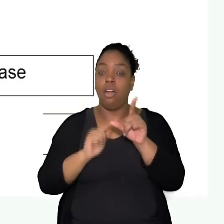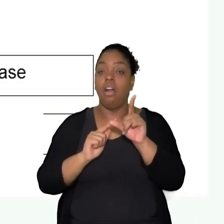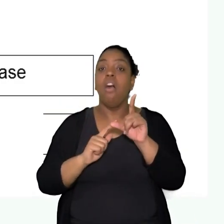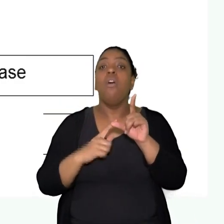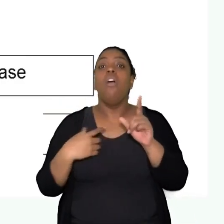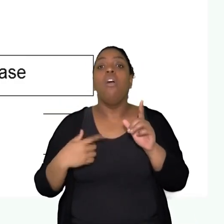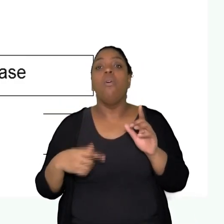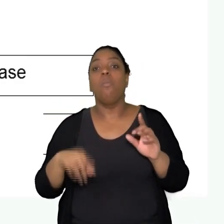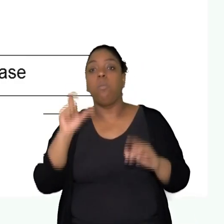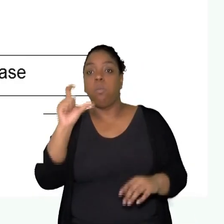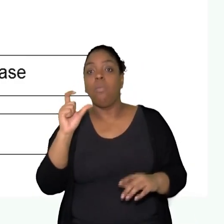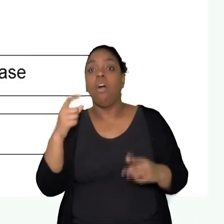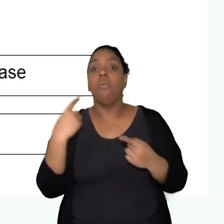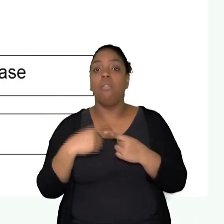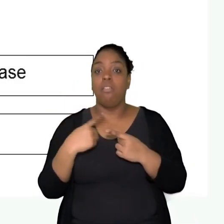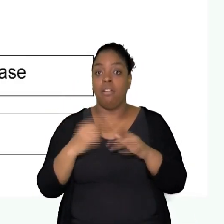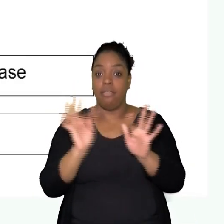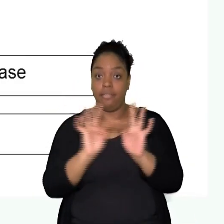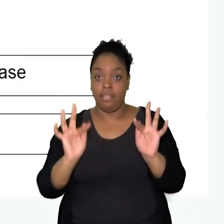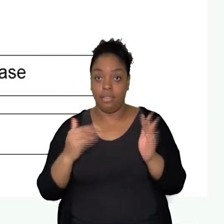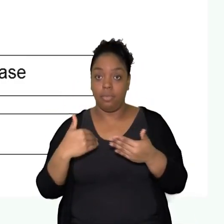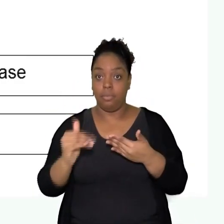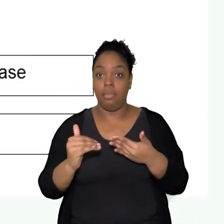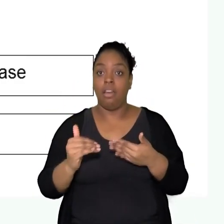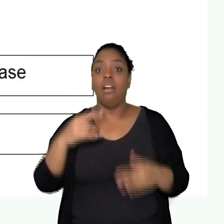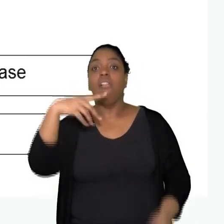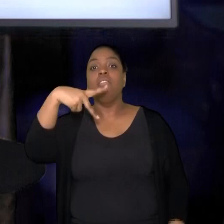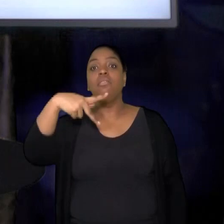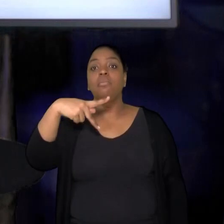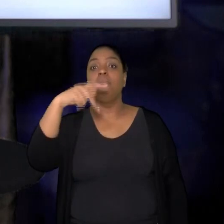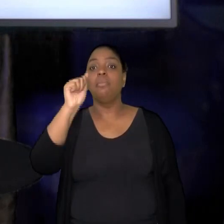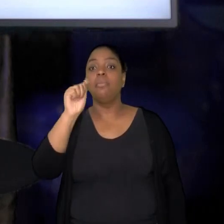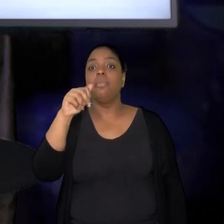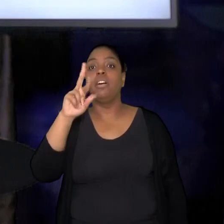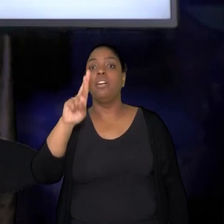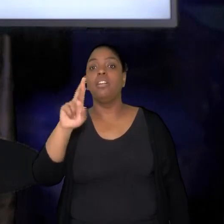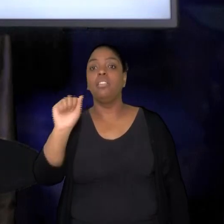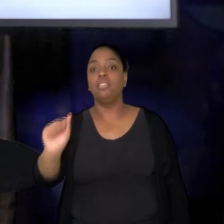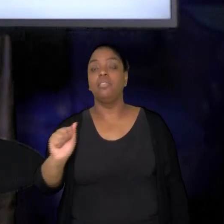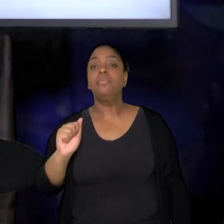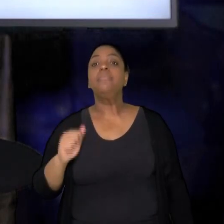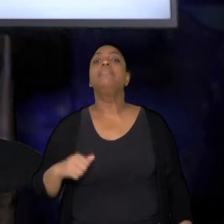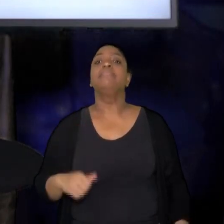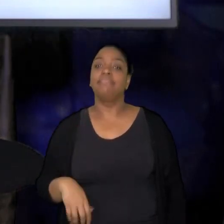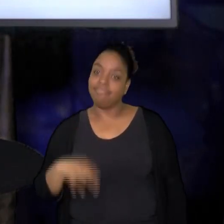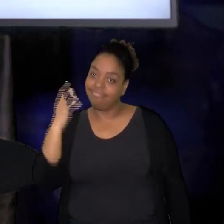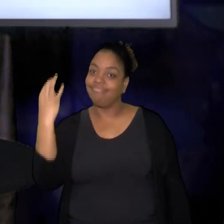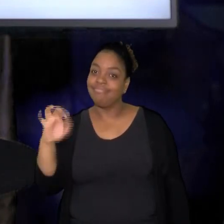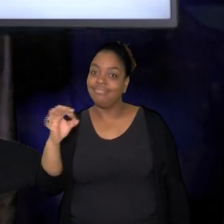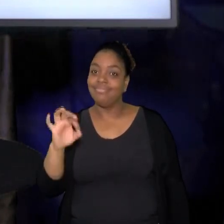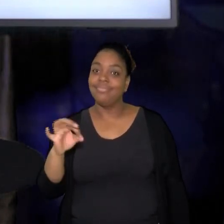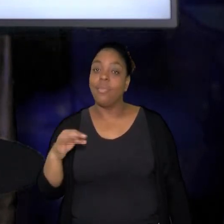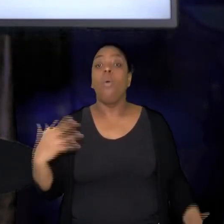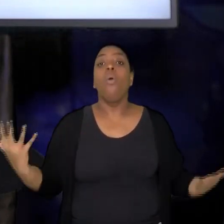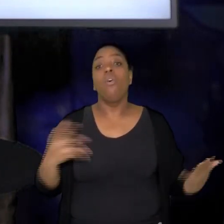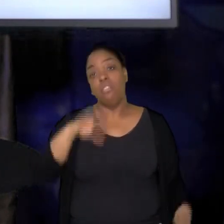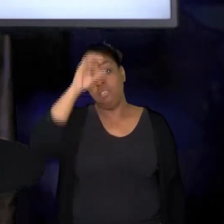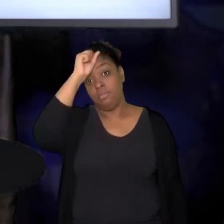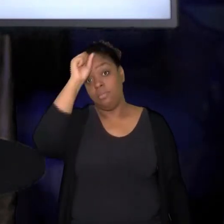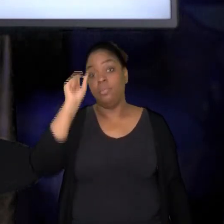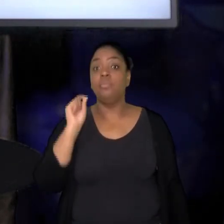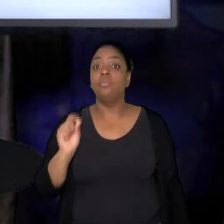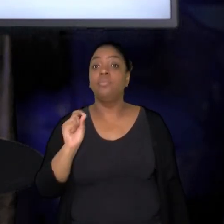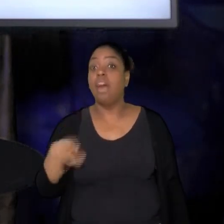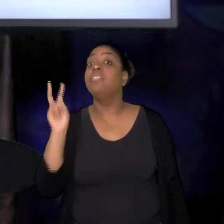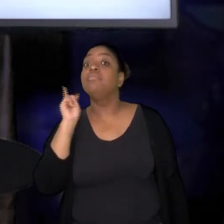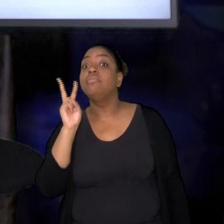a palavra para. Isso mesmo. O que aprendemos hoje?